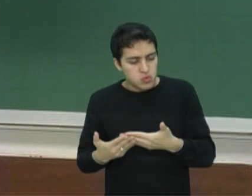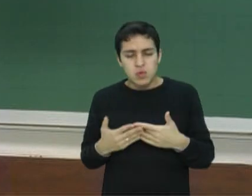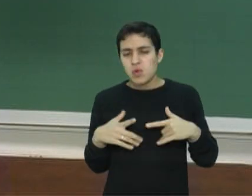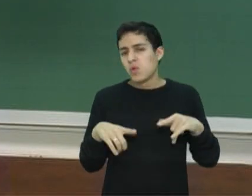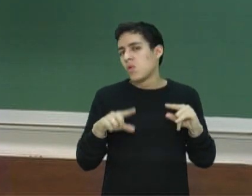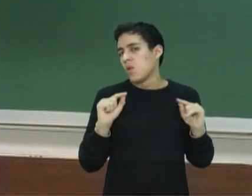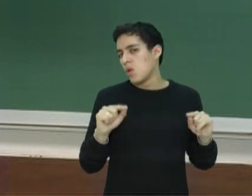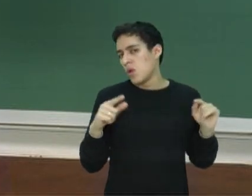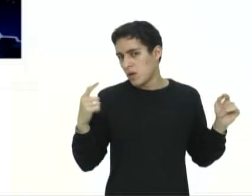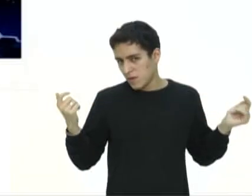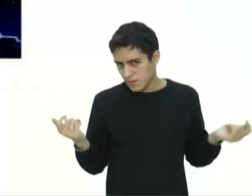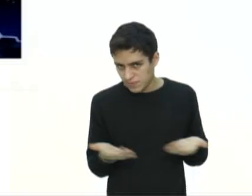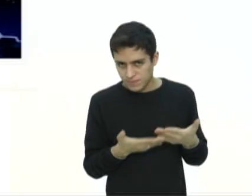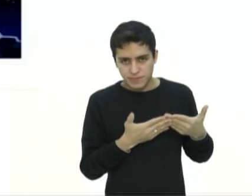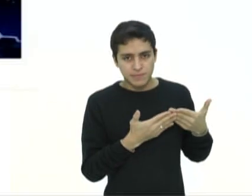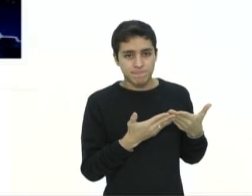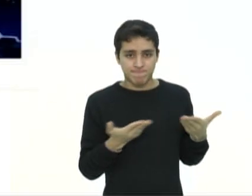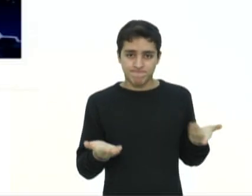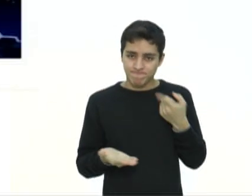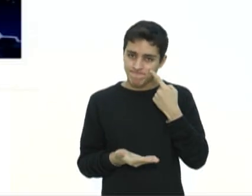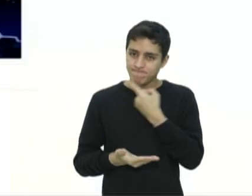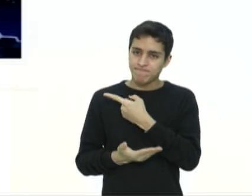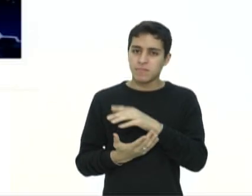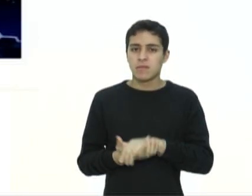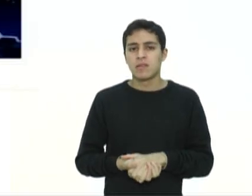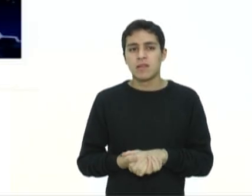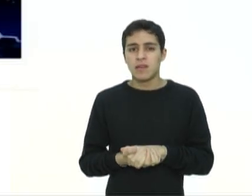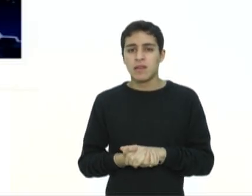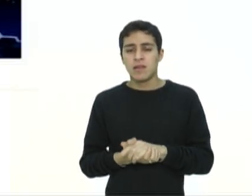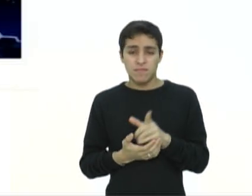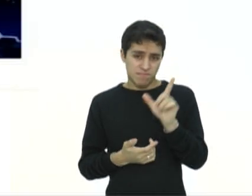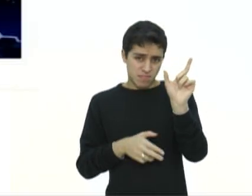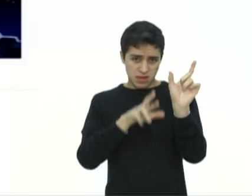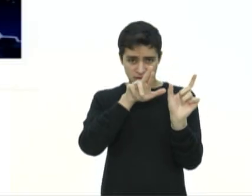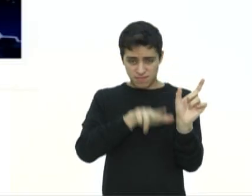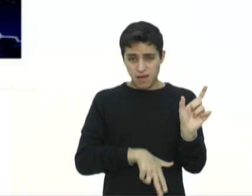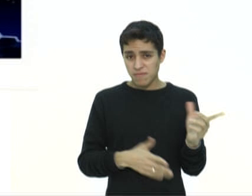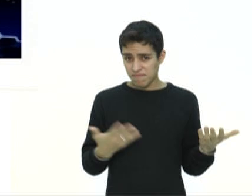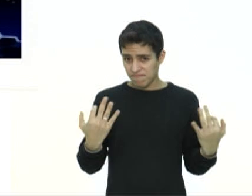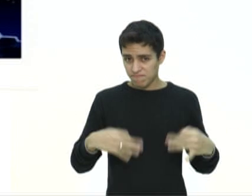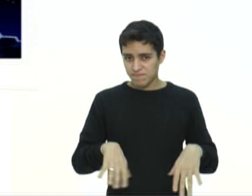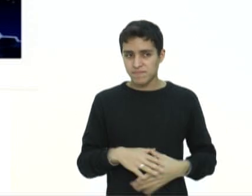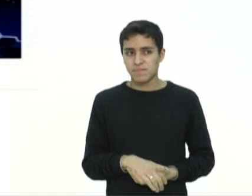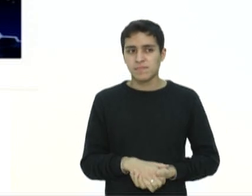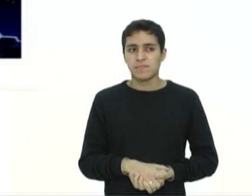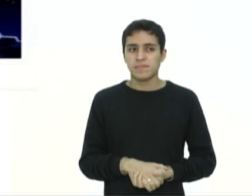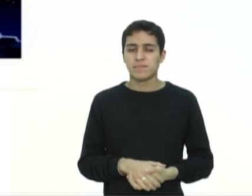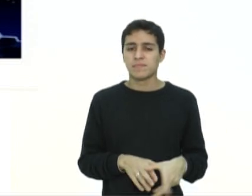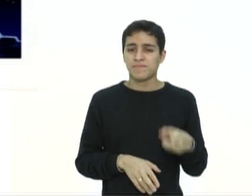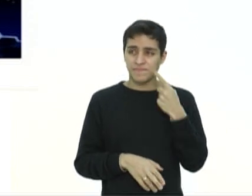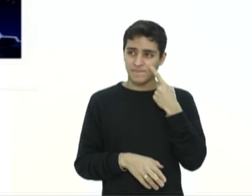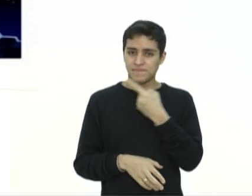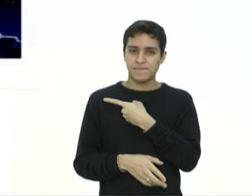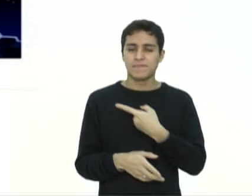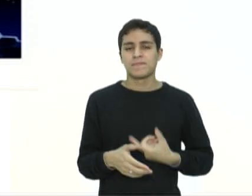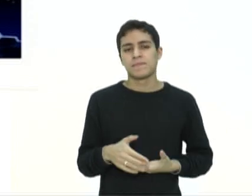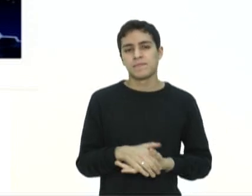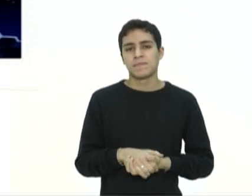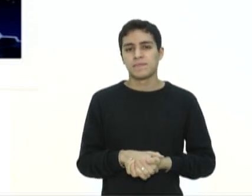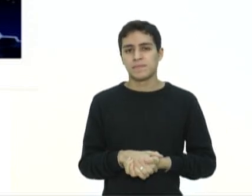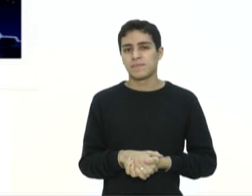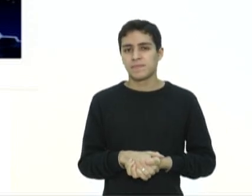hoy. Estudiamos as palavras polissêmicas. Vimos, então, que são palavras que têm